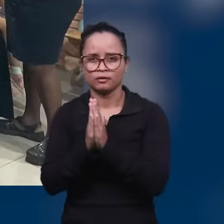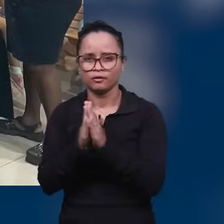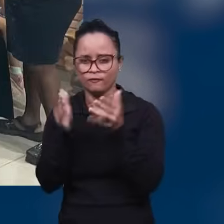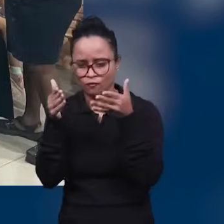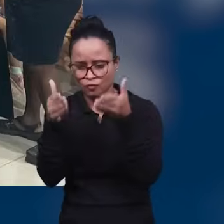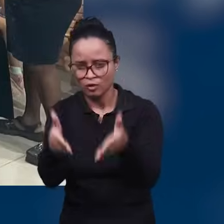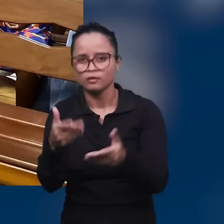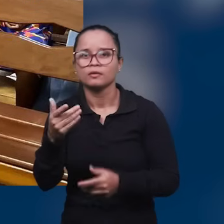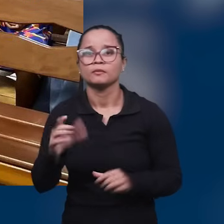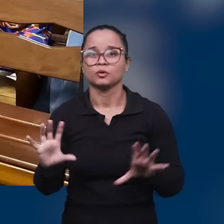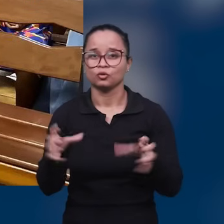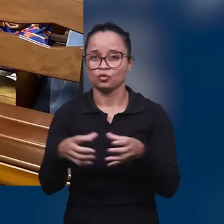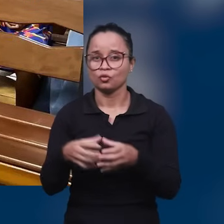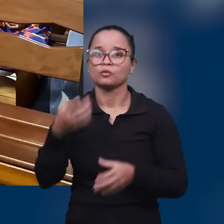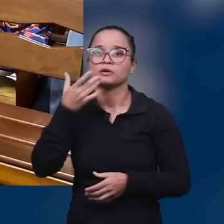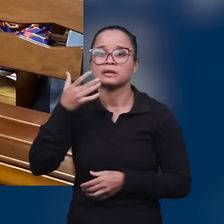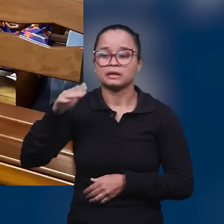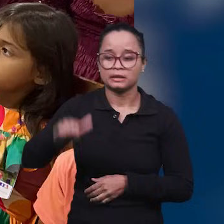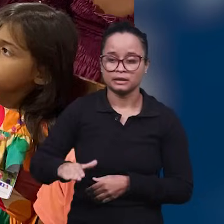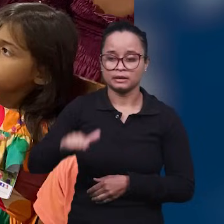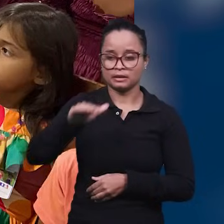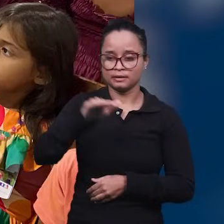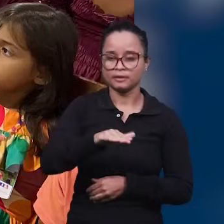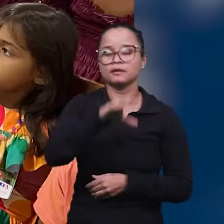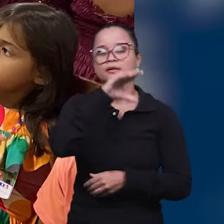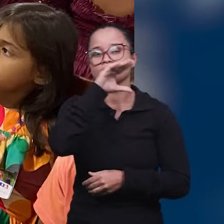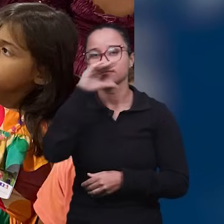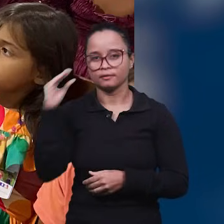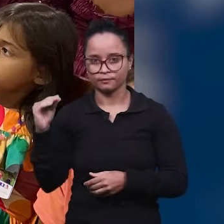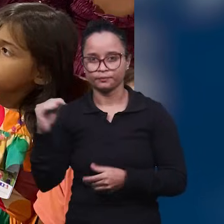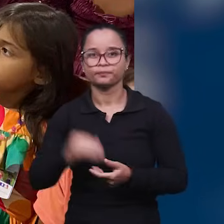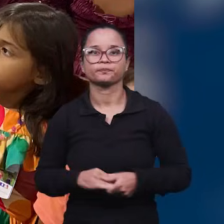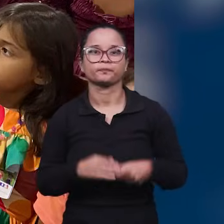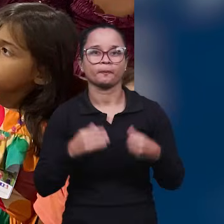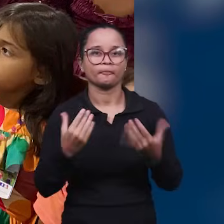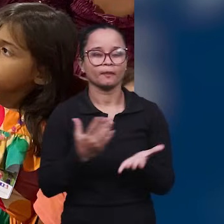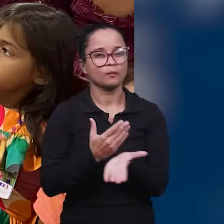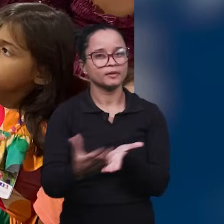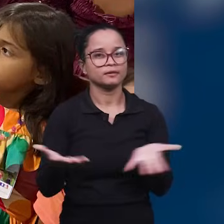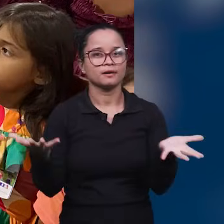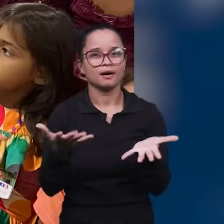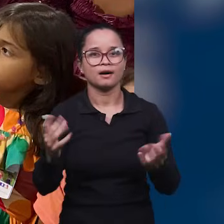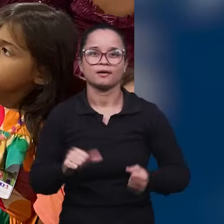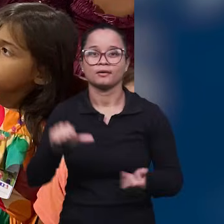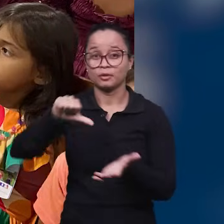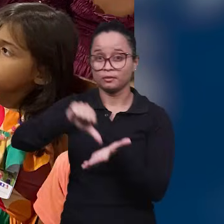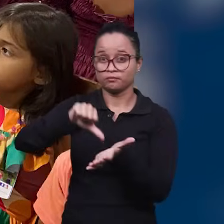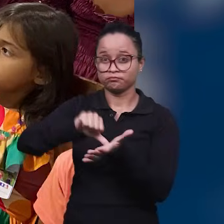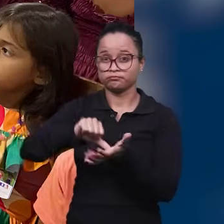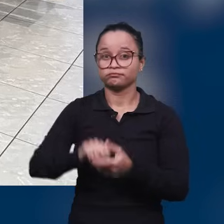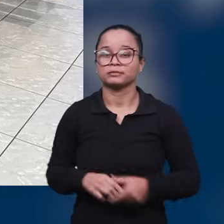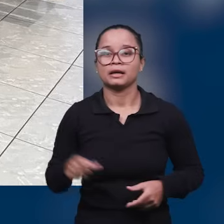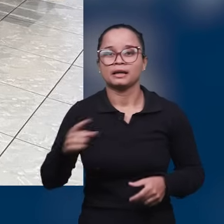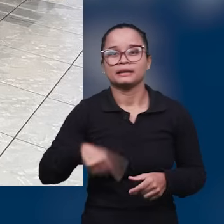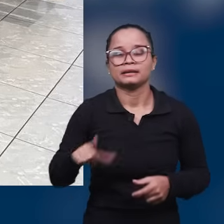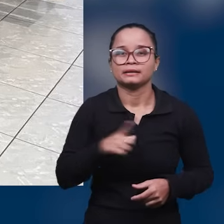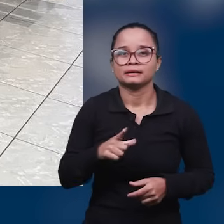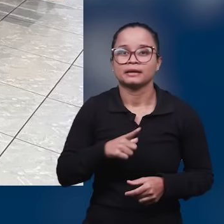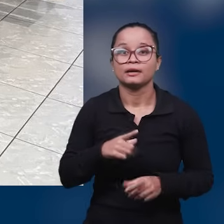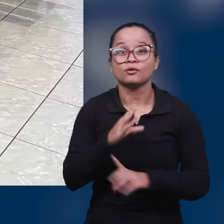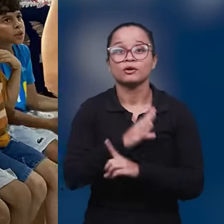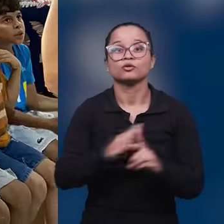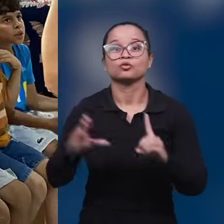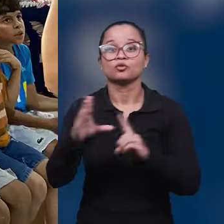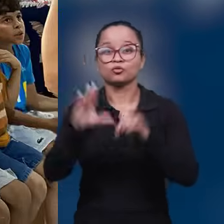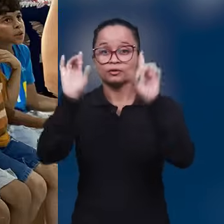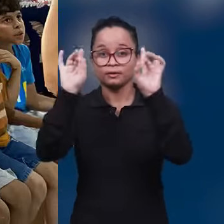Mauro Fecuri, Vila Passos e agora das nossas igrejas nas cidades de Raposa, Bela